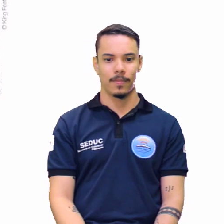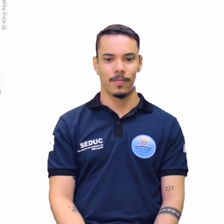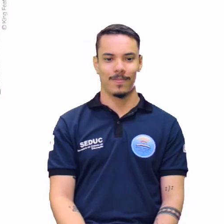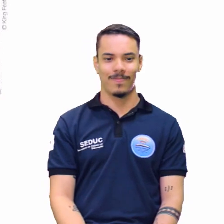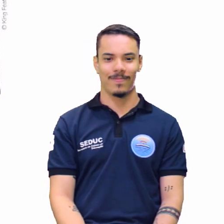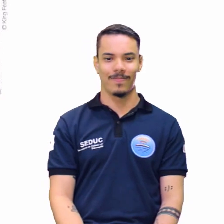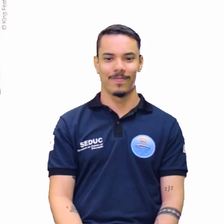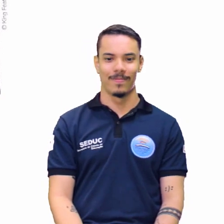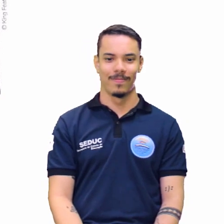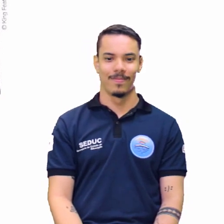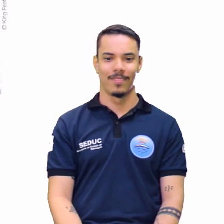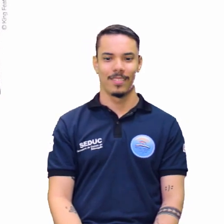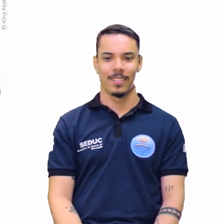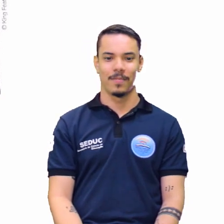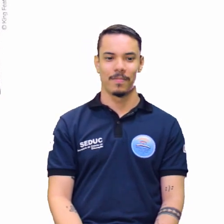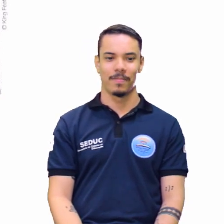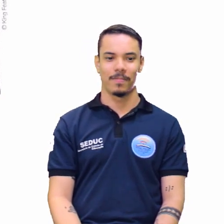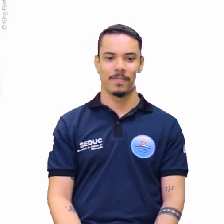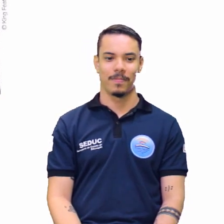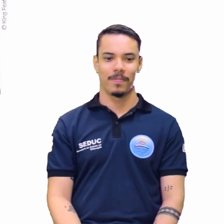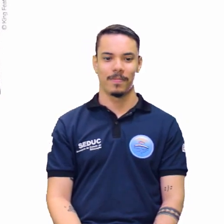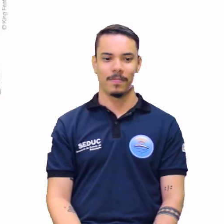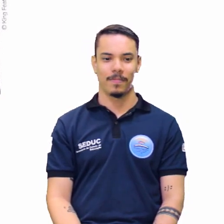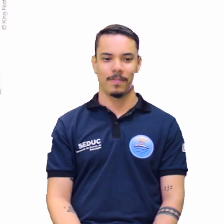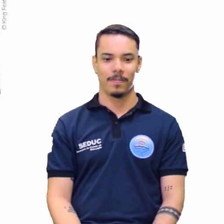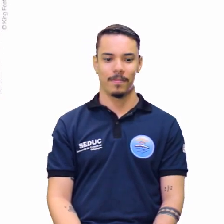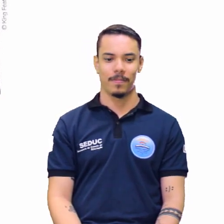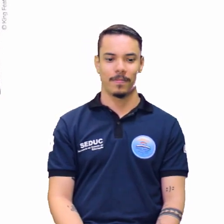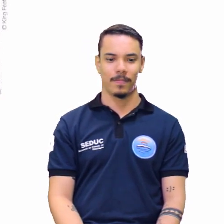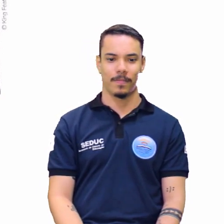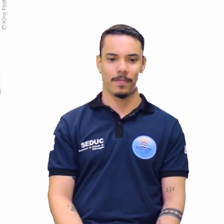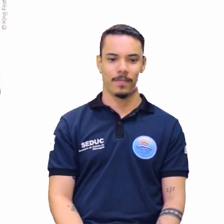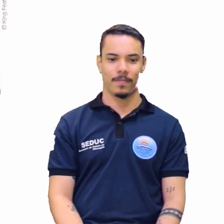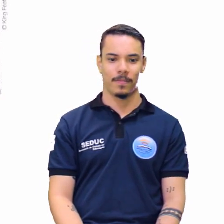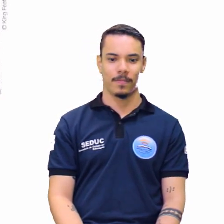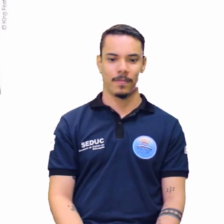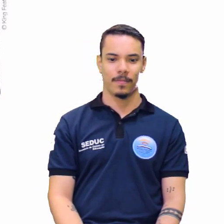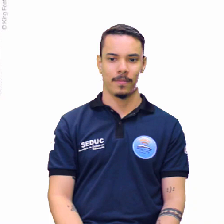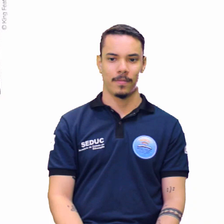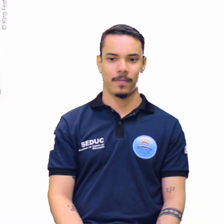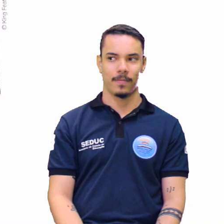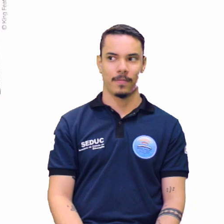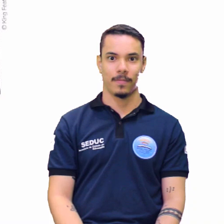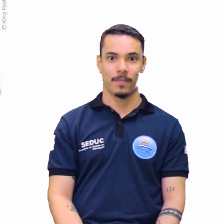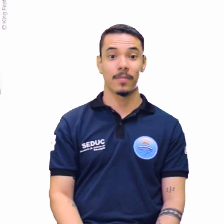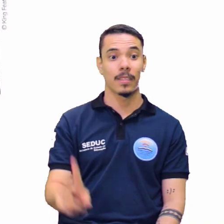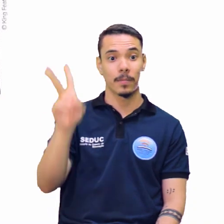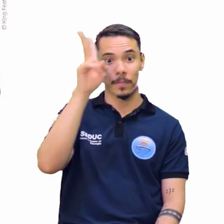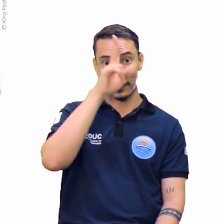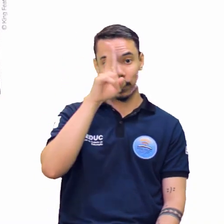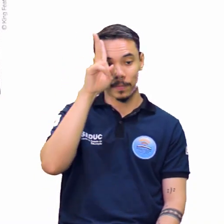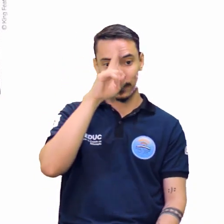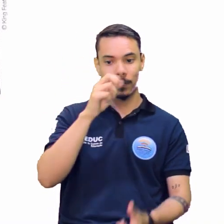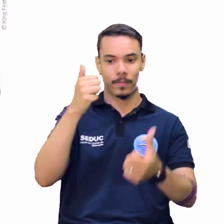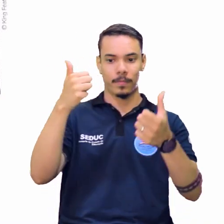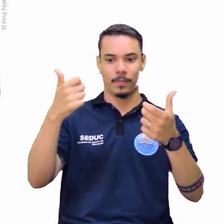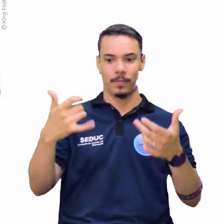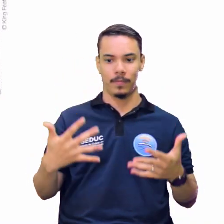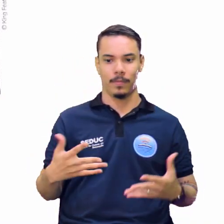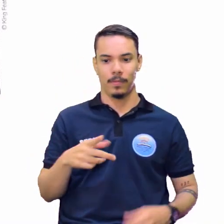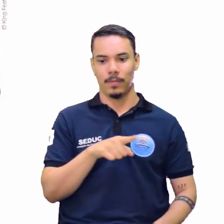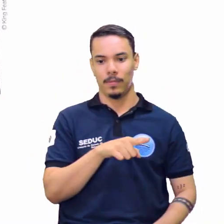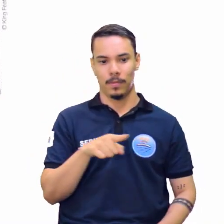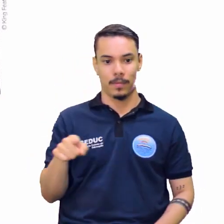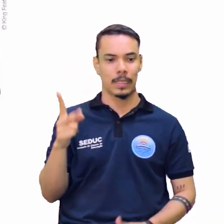você vou ficando aqui para vocês um pouquinho porque lembra mais que eu falei para vocês toda vez que eu vou